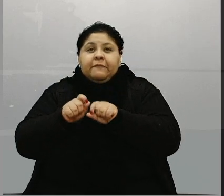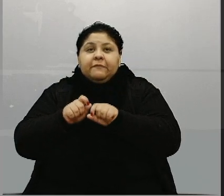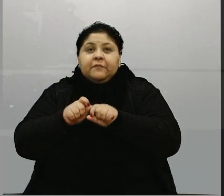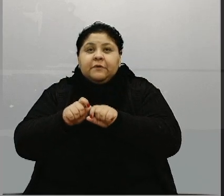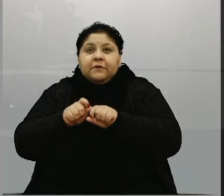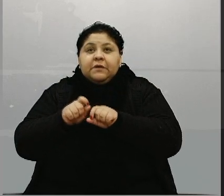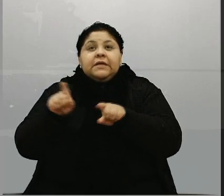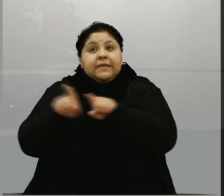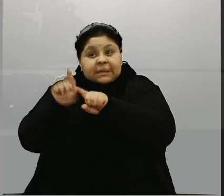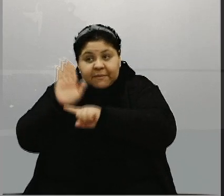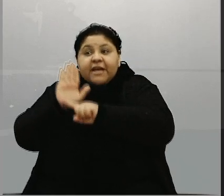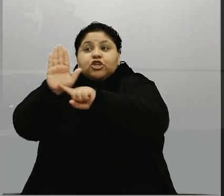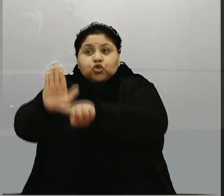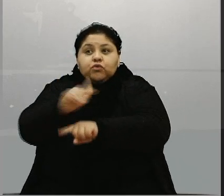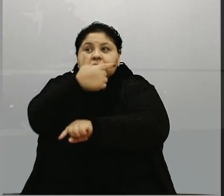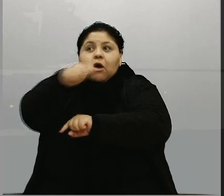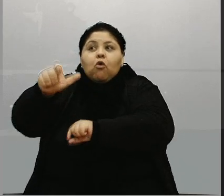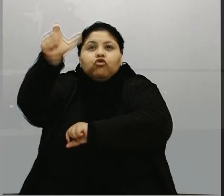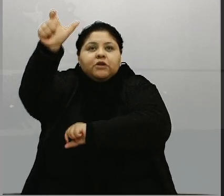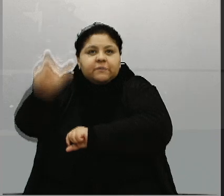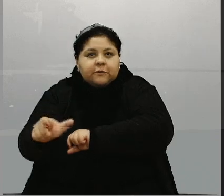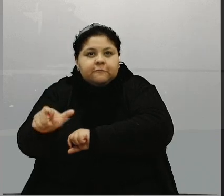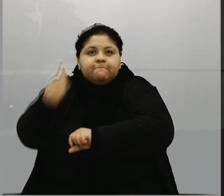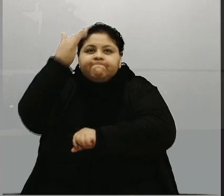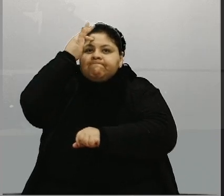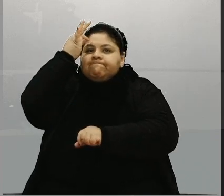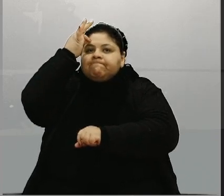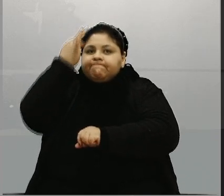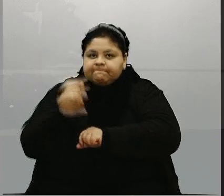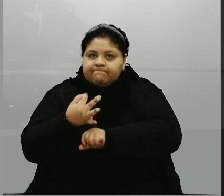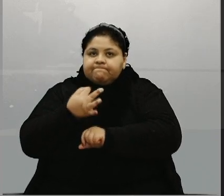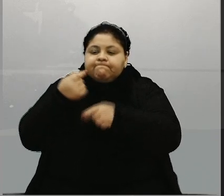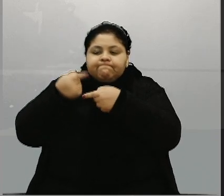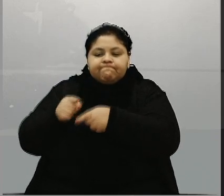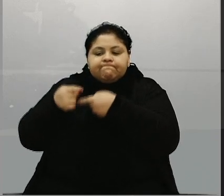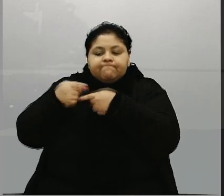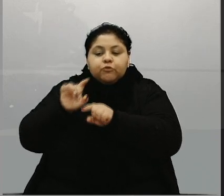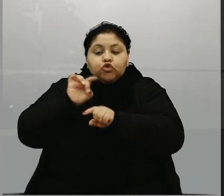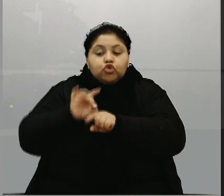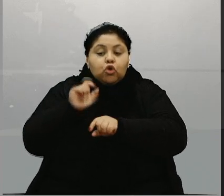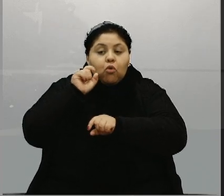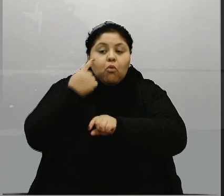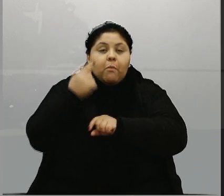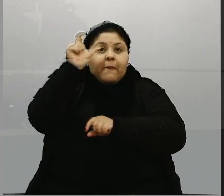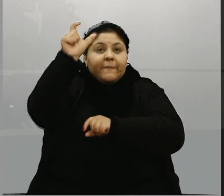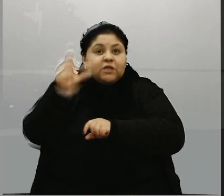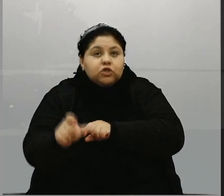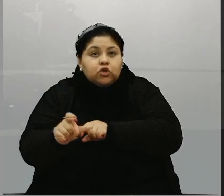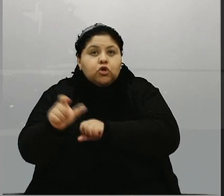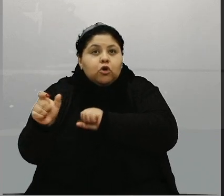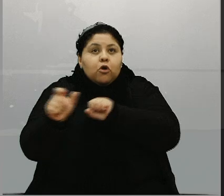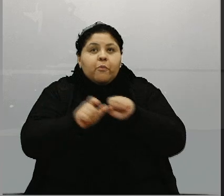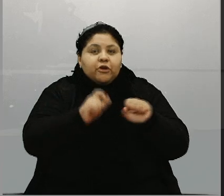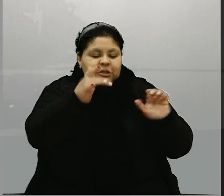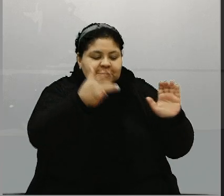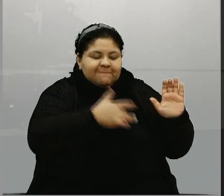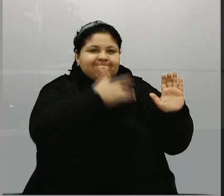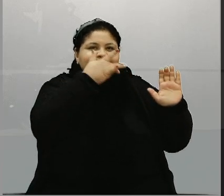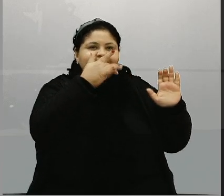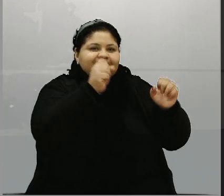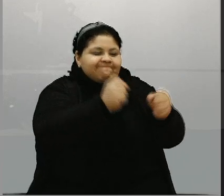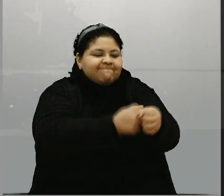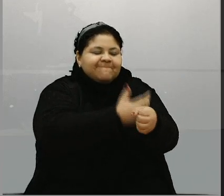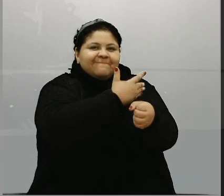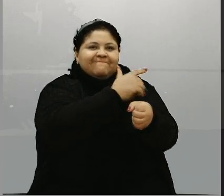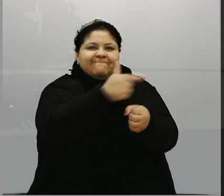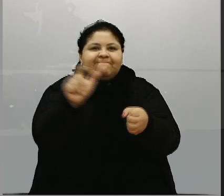presta esse socorro. Entendemos que diante de alguns desafios, somente uma pessoa pode tocar outra pessoa. Esse